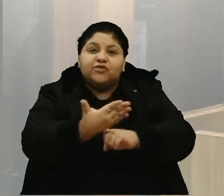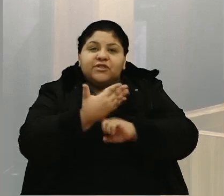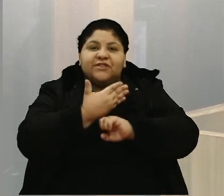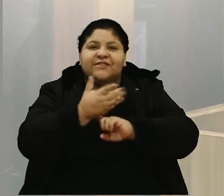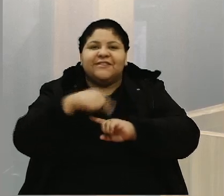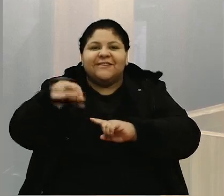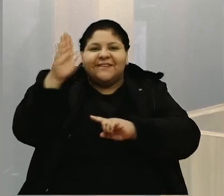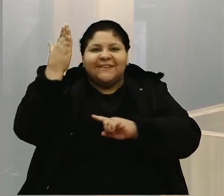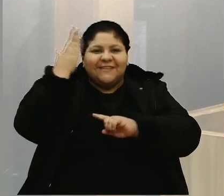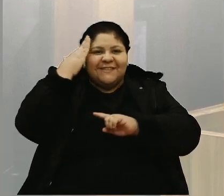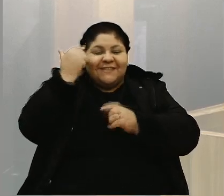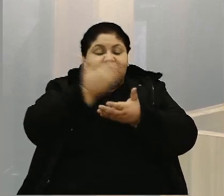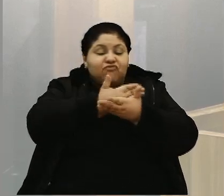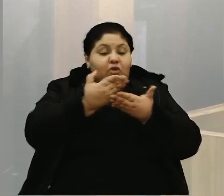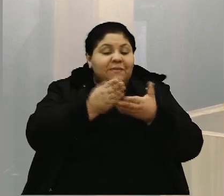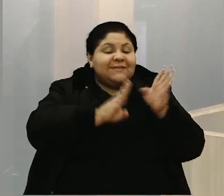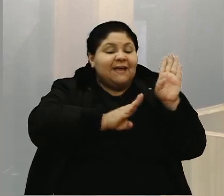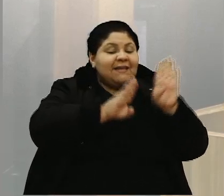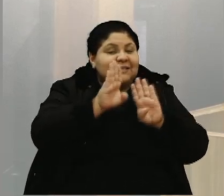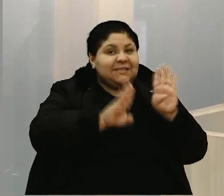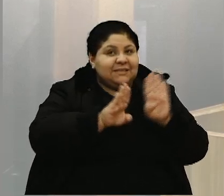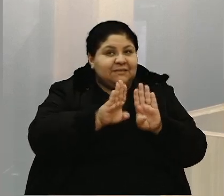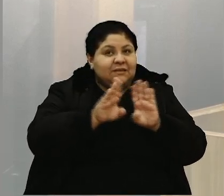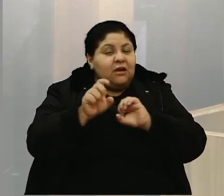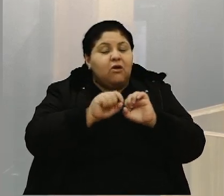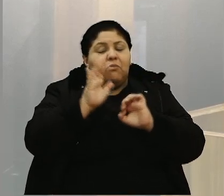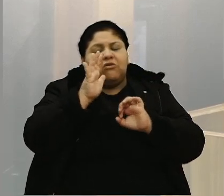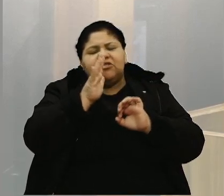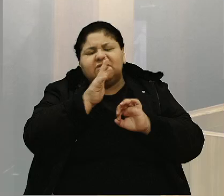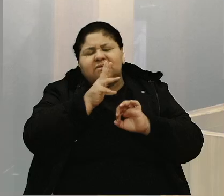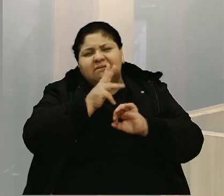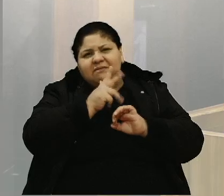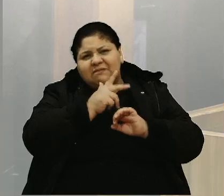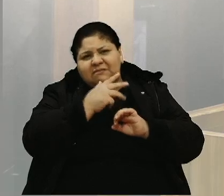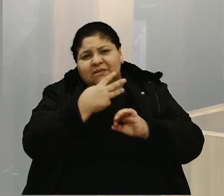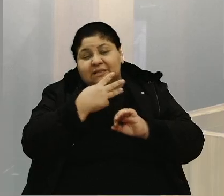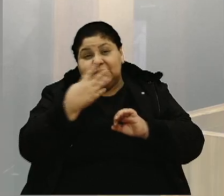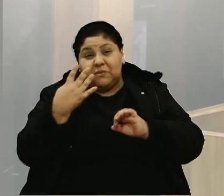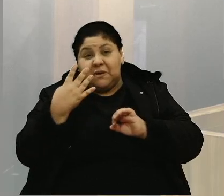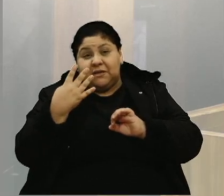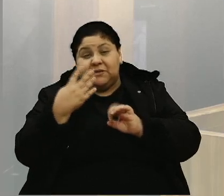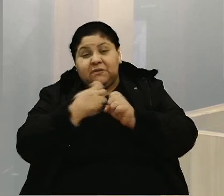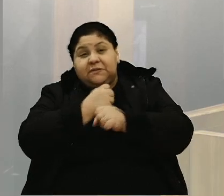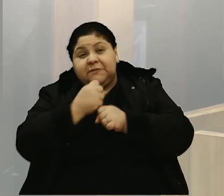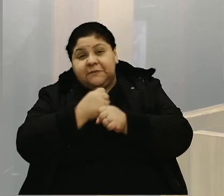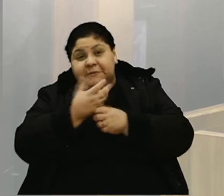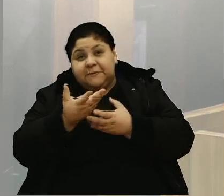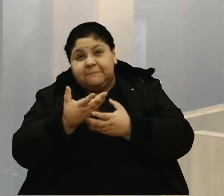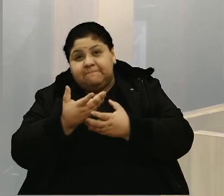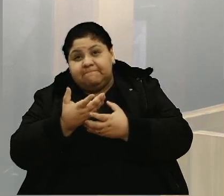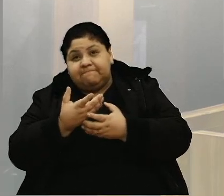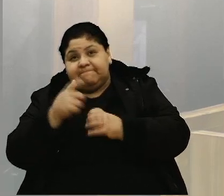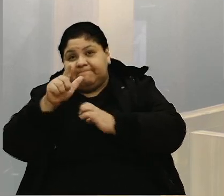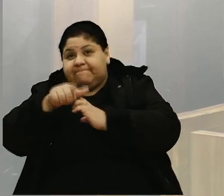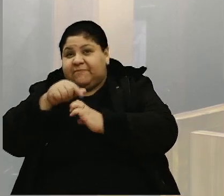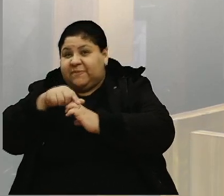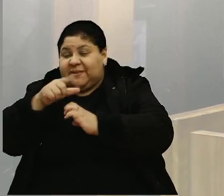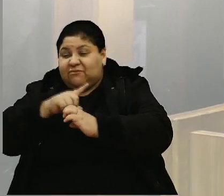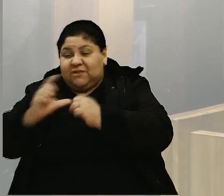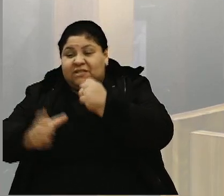se entrar uma licitação pode demorar 3, 4 anos, daí a empreiteira, porque não tem o seguro obra